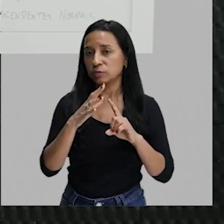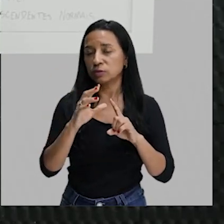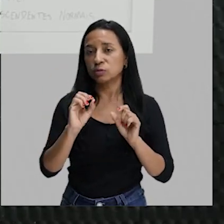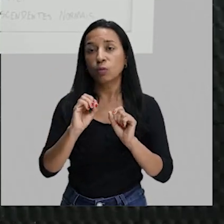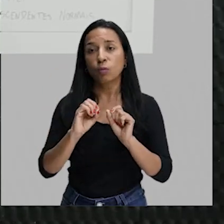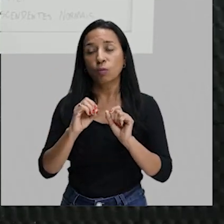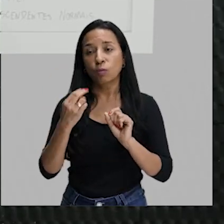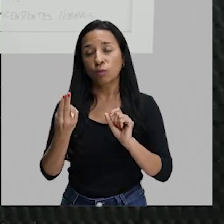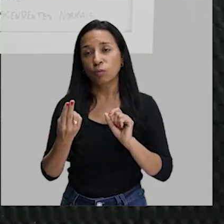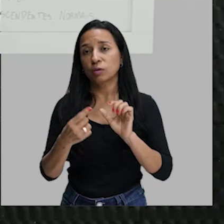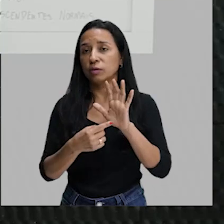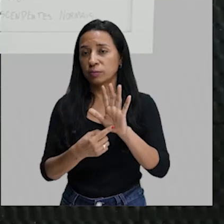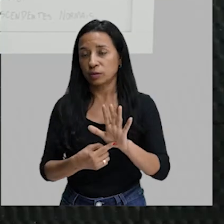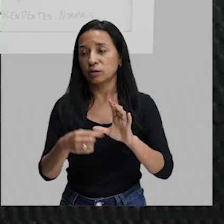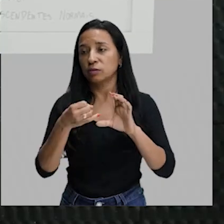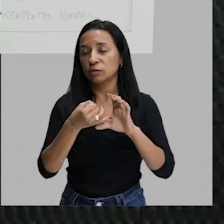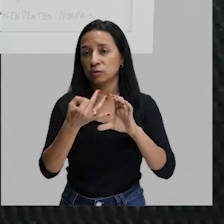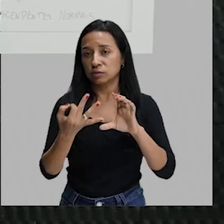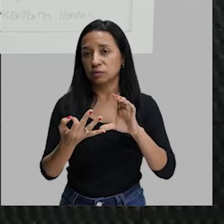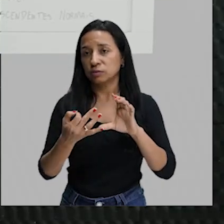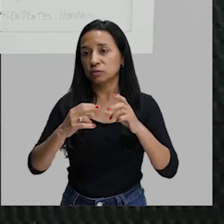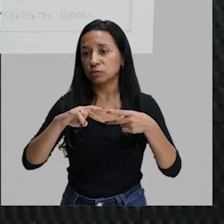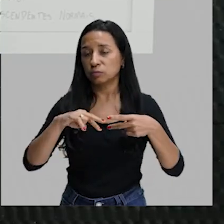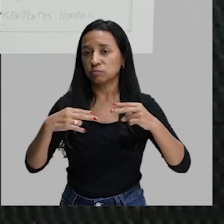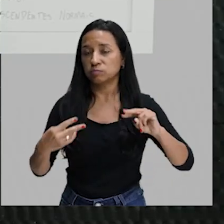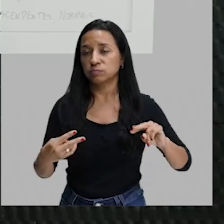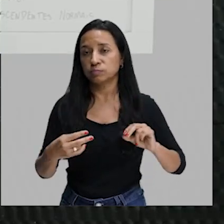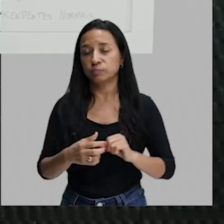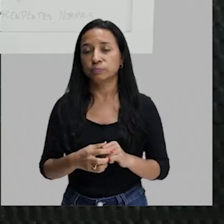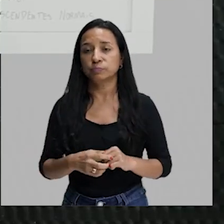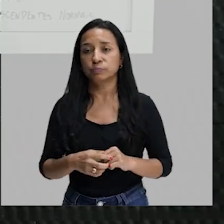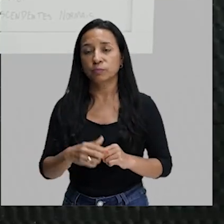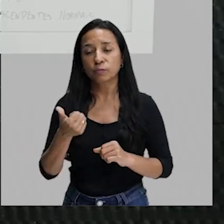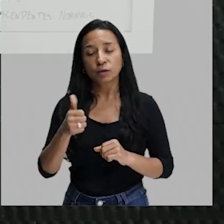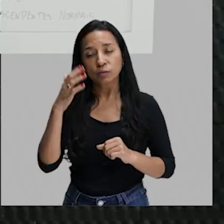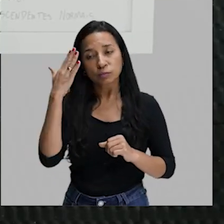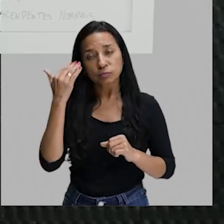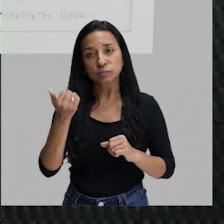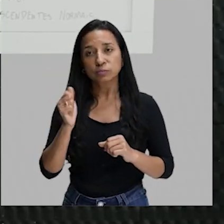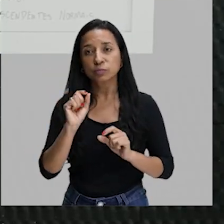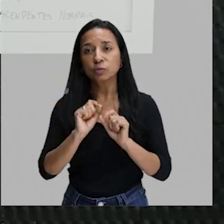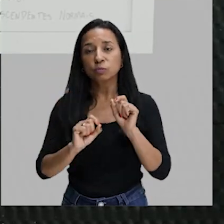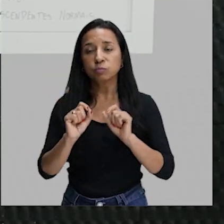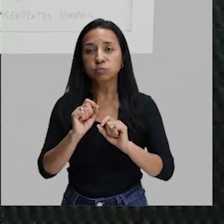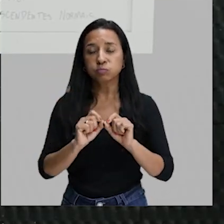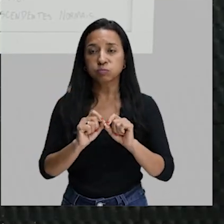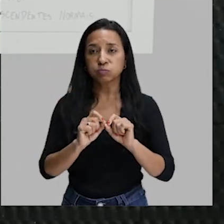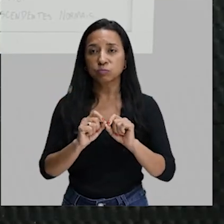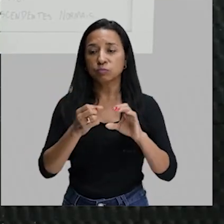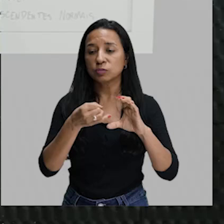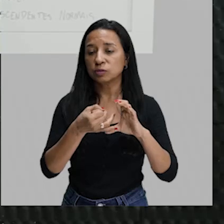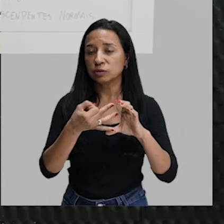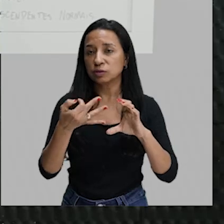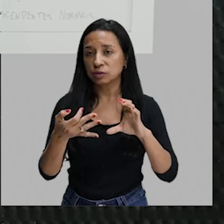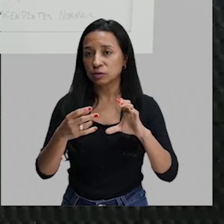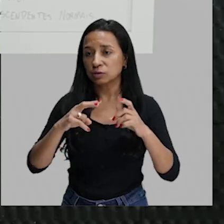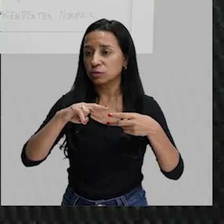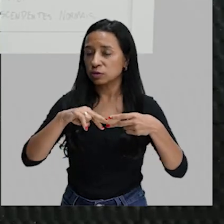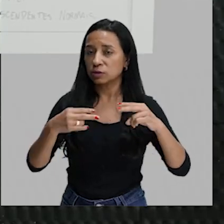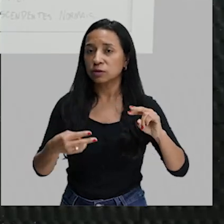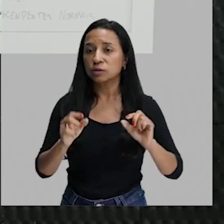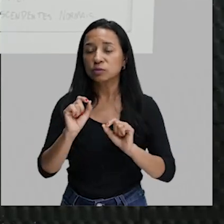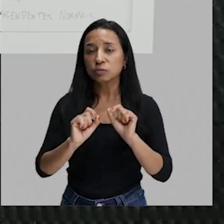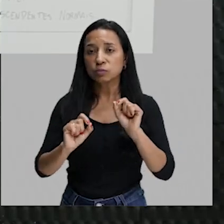que apresentam a característica genética. Então, a primeira coisa que eu tenho que saber é o seguinte: essa característica genética aqui